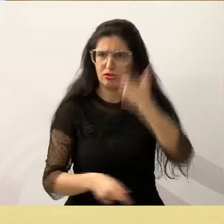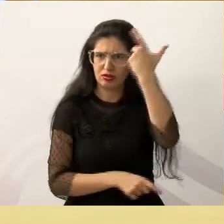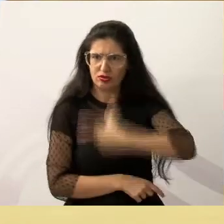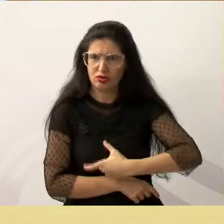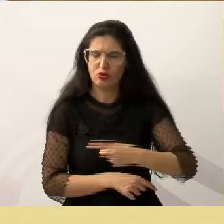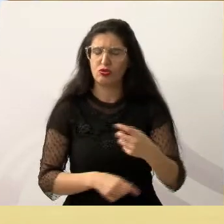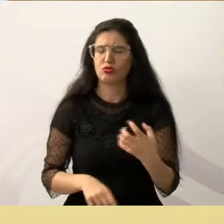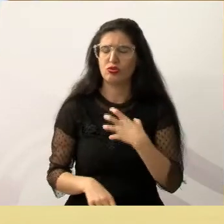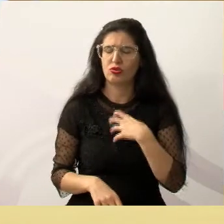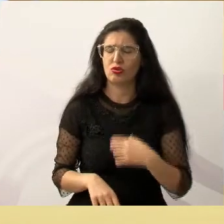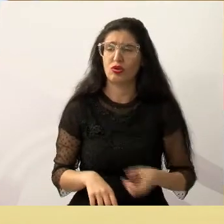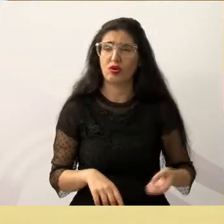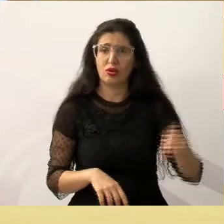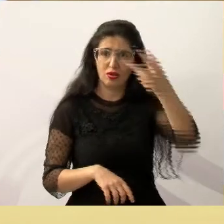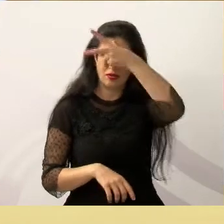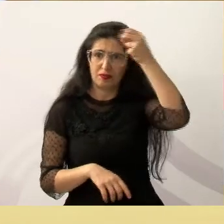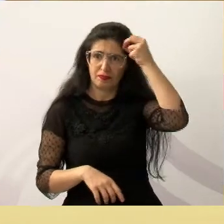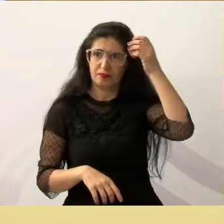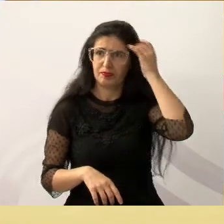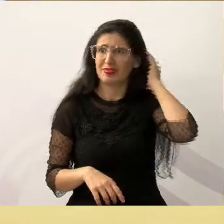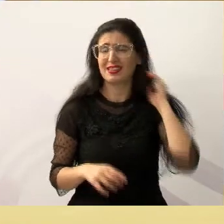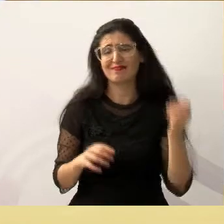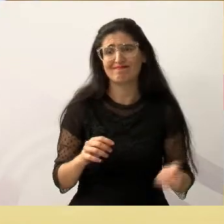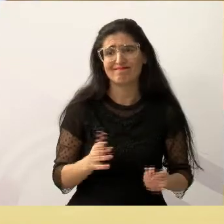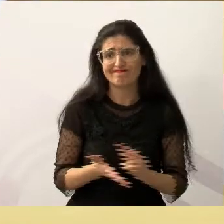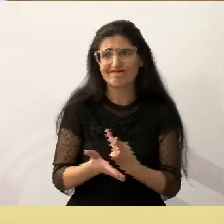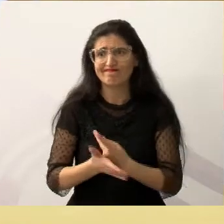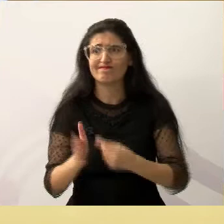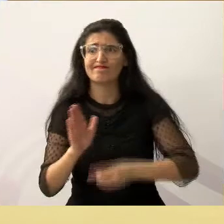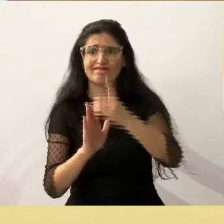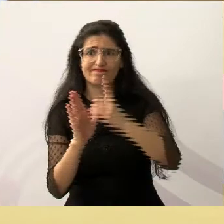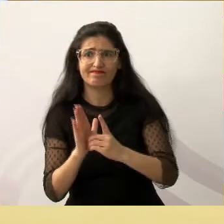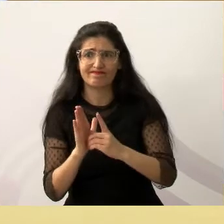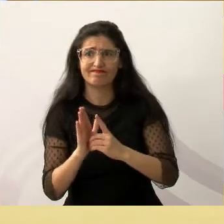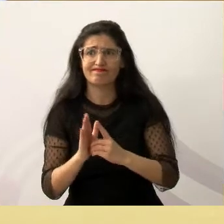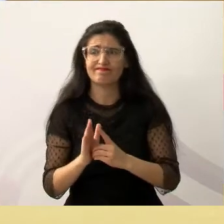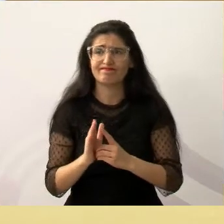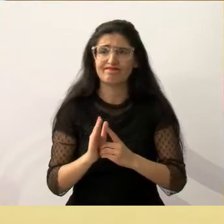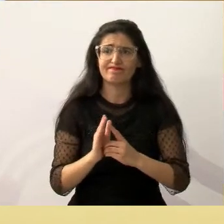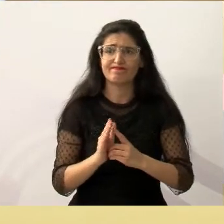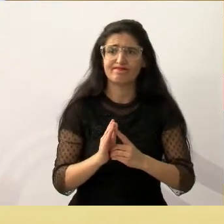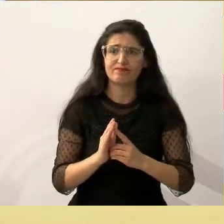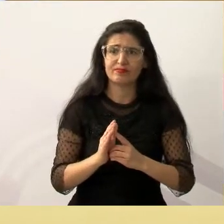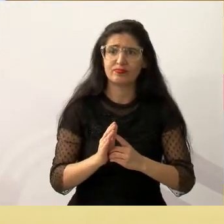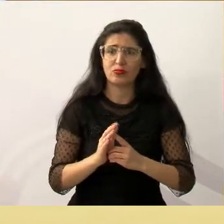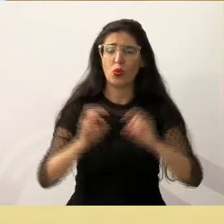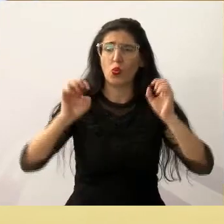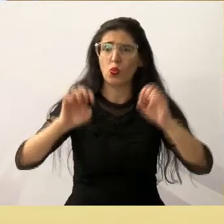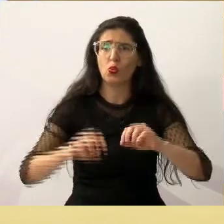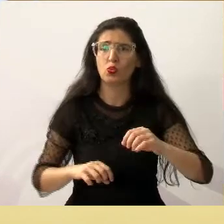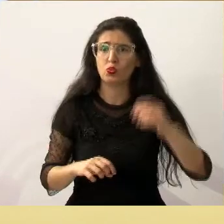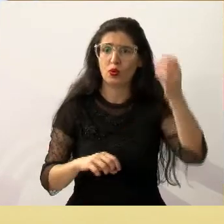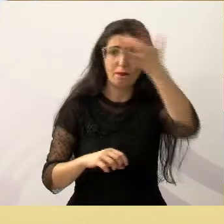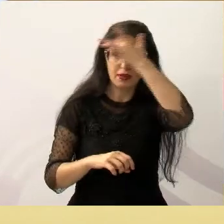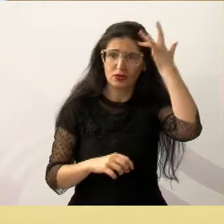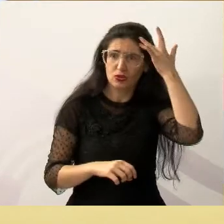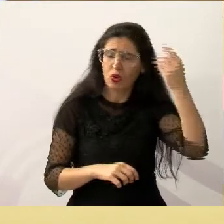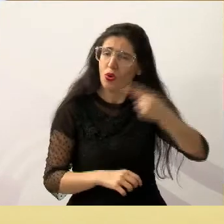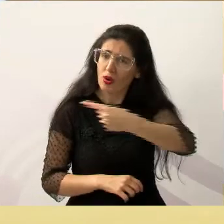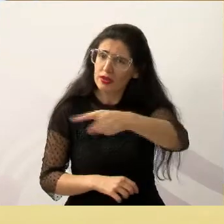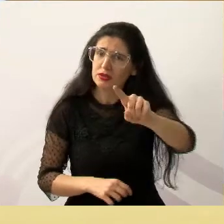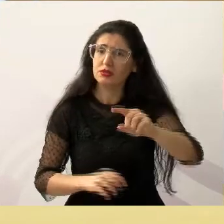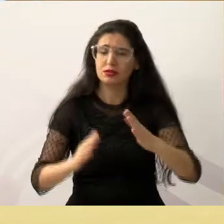equivocadamente, ele liberou num decreto os cultos religiosos e isso favoreceu os comerciantes do